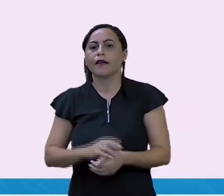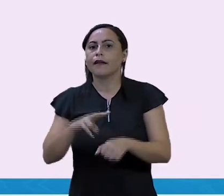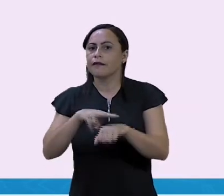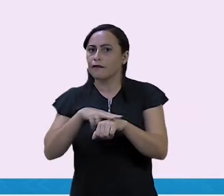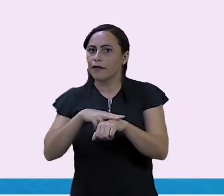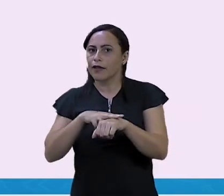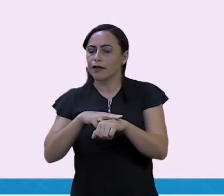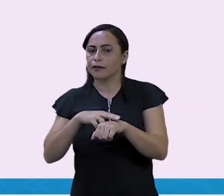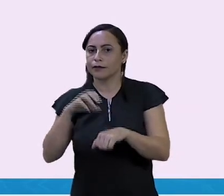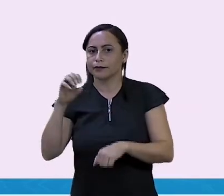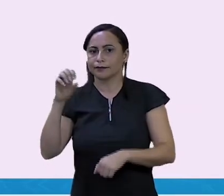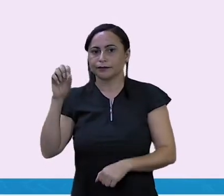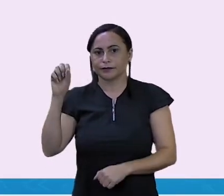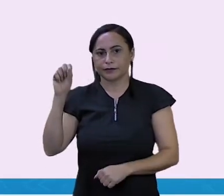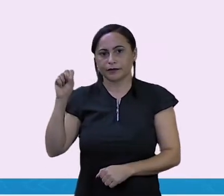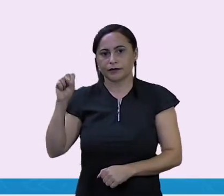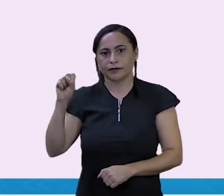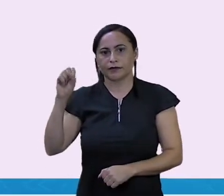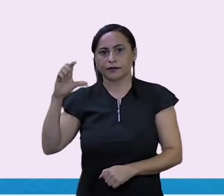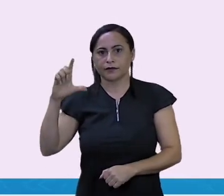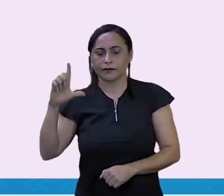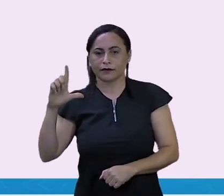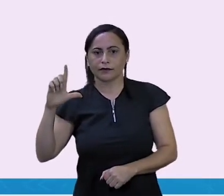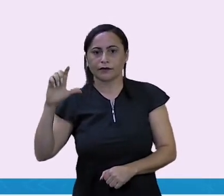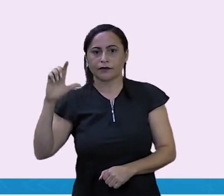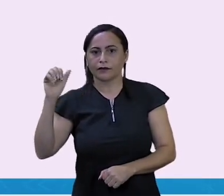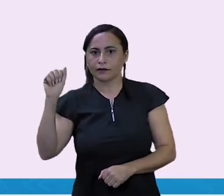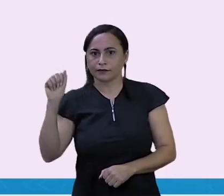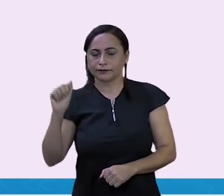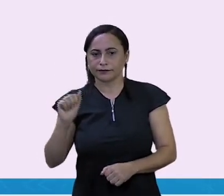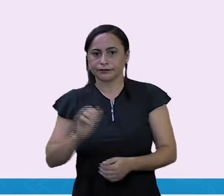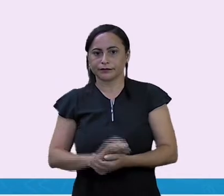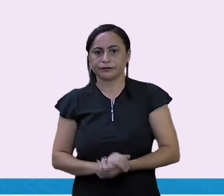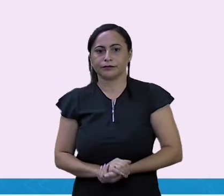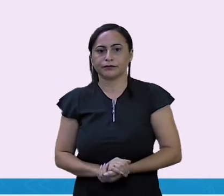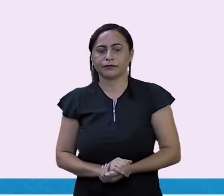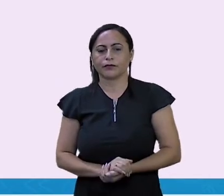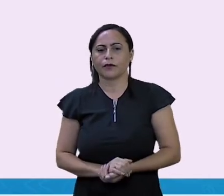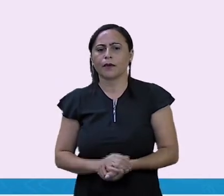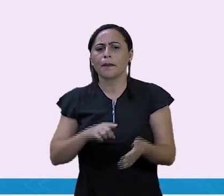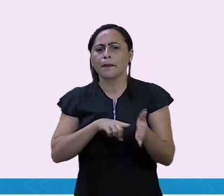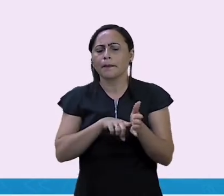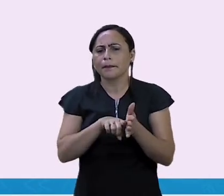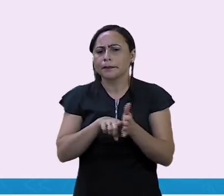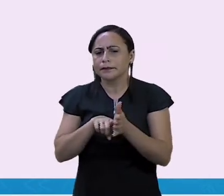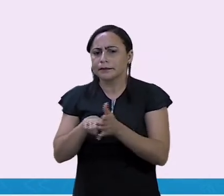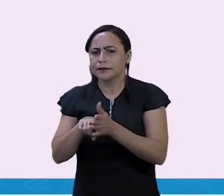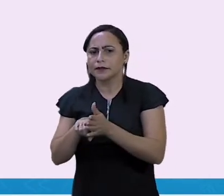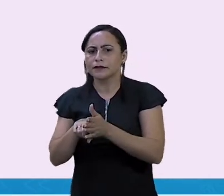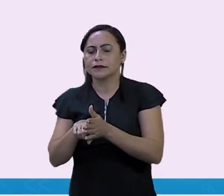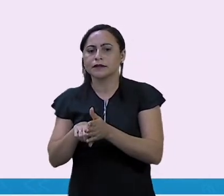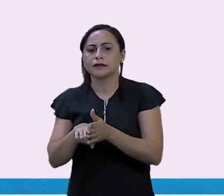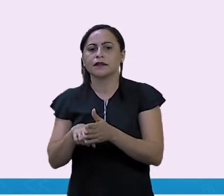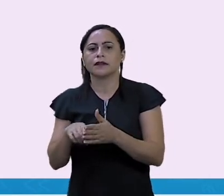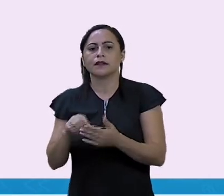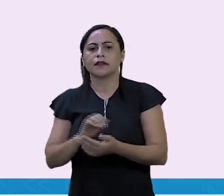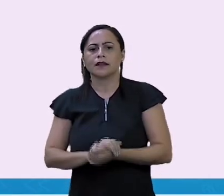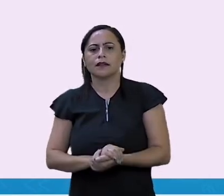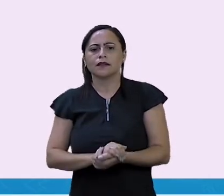ok? Procure no dicionário o significado dos homônimos abaixo. Então, nós